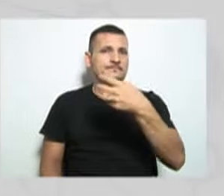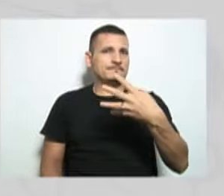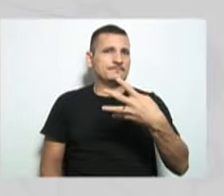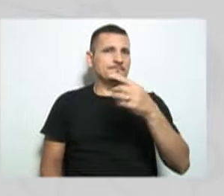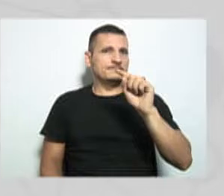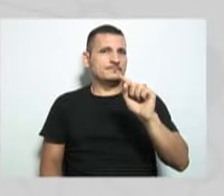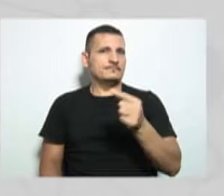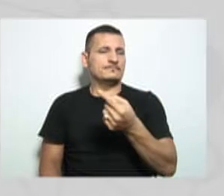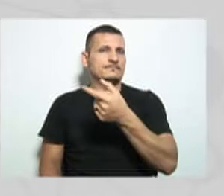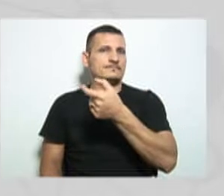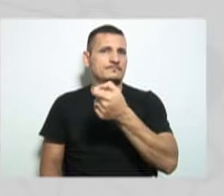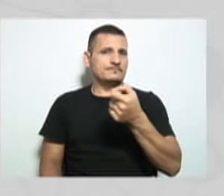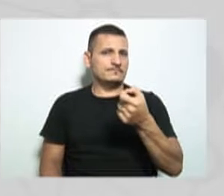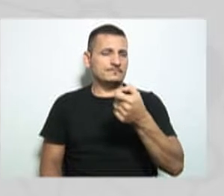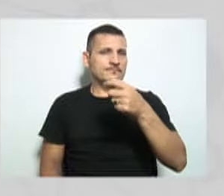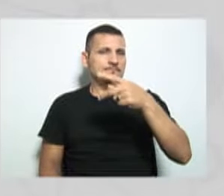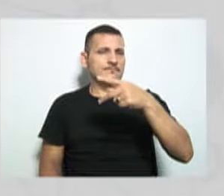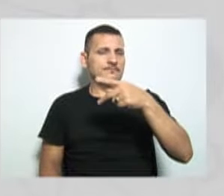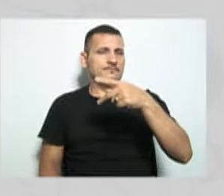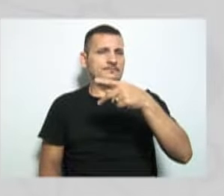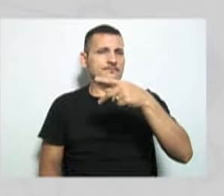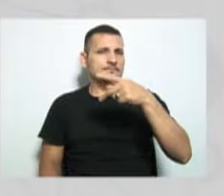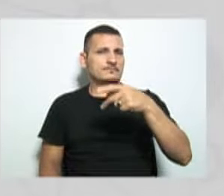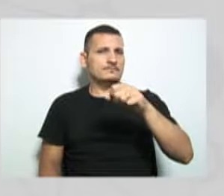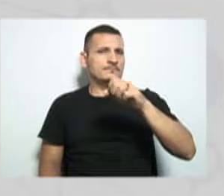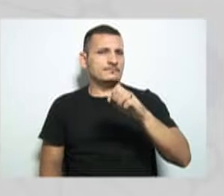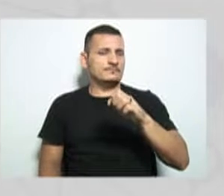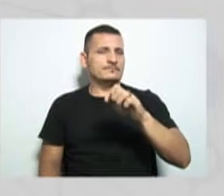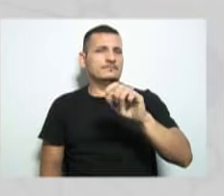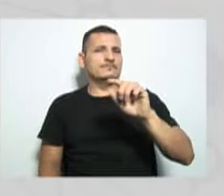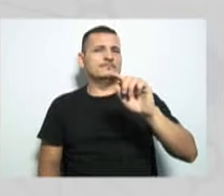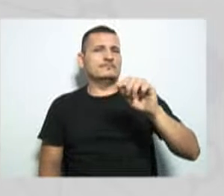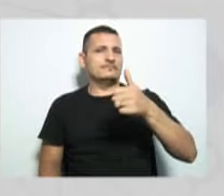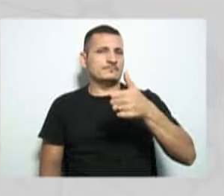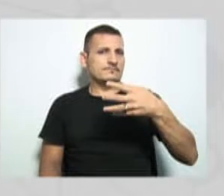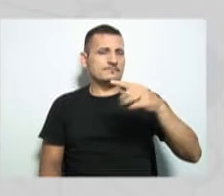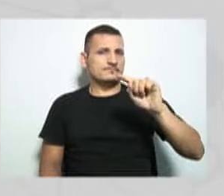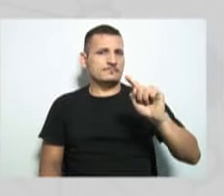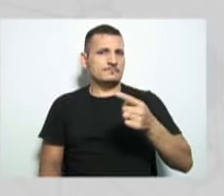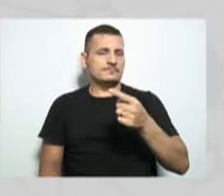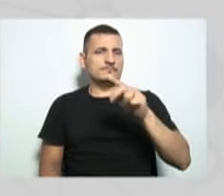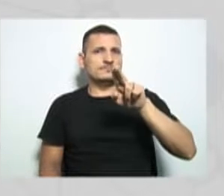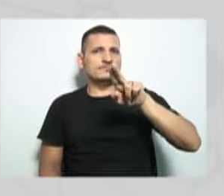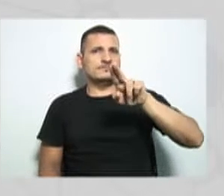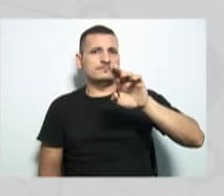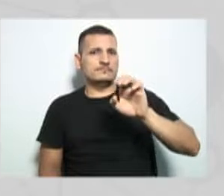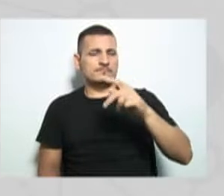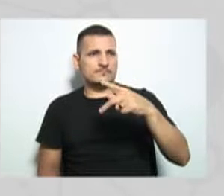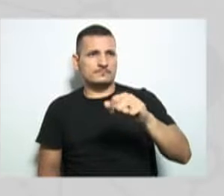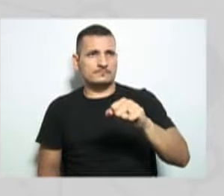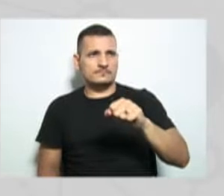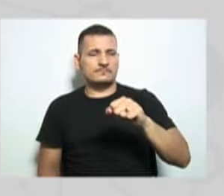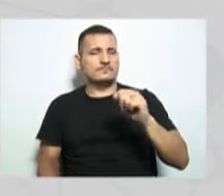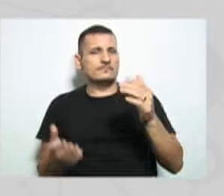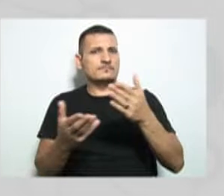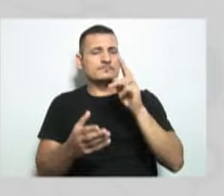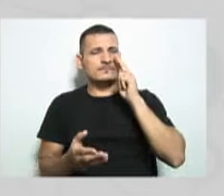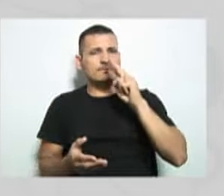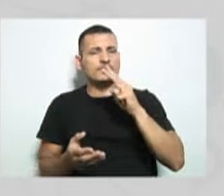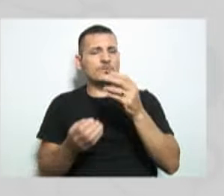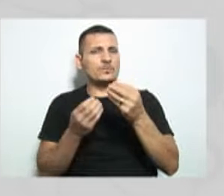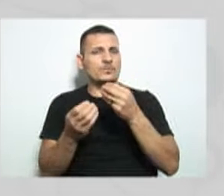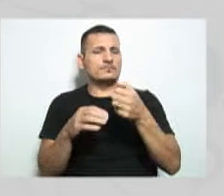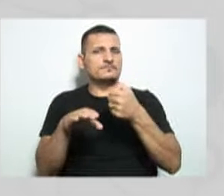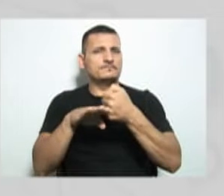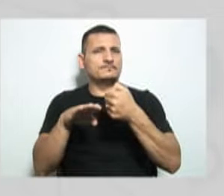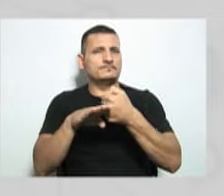14.200 no Pepsi e 14 mil no EPS. Vamos ver agora a média ponderada, ela é bem